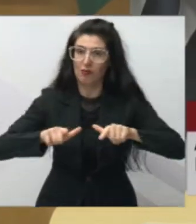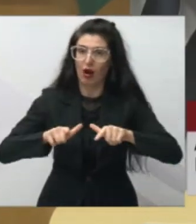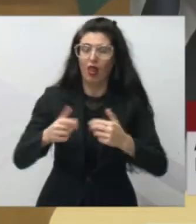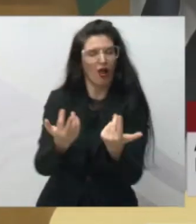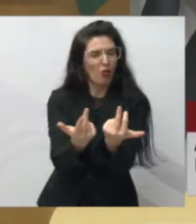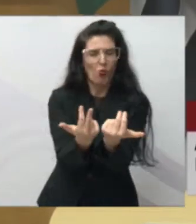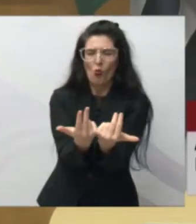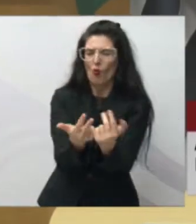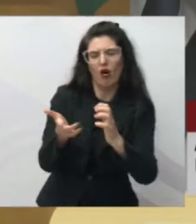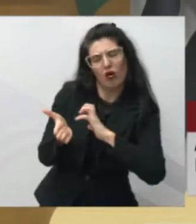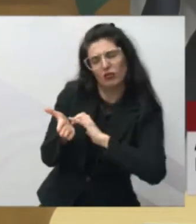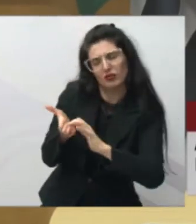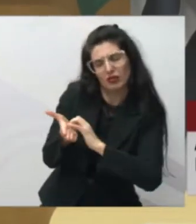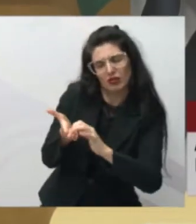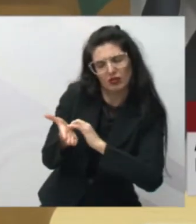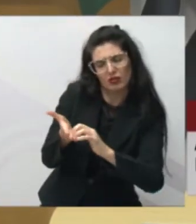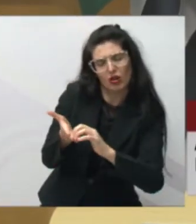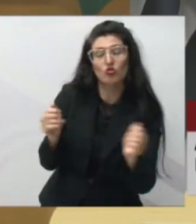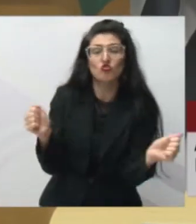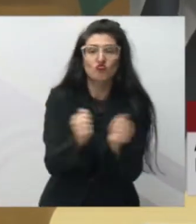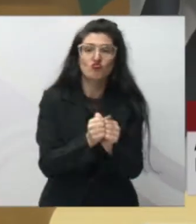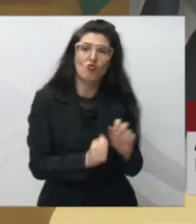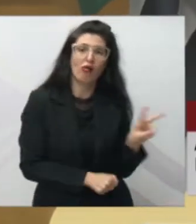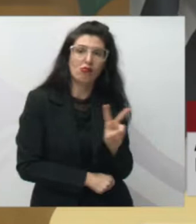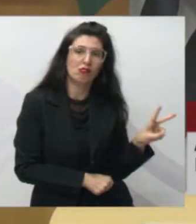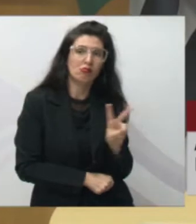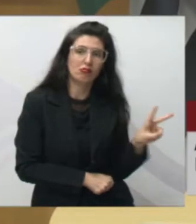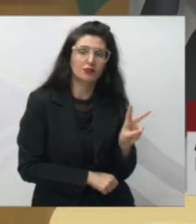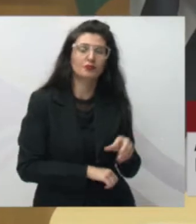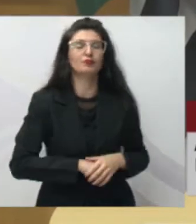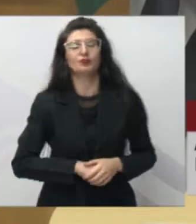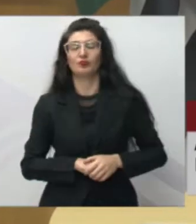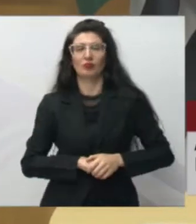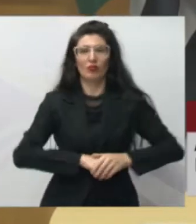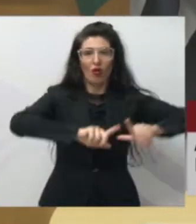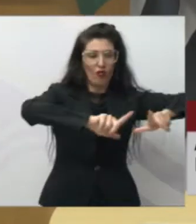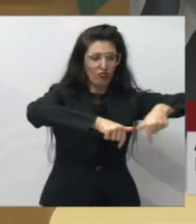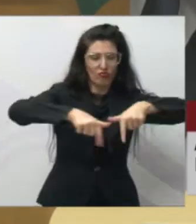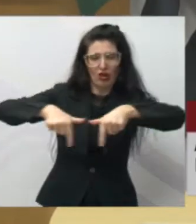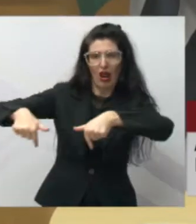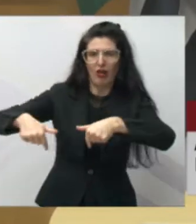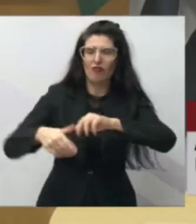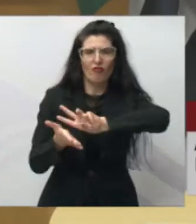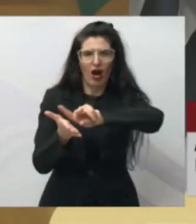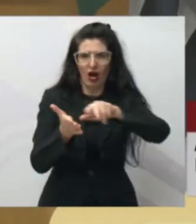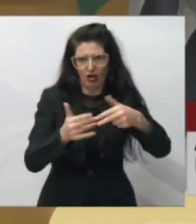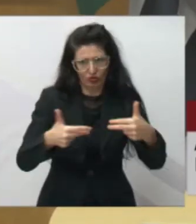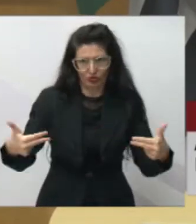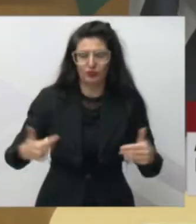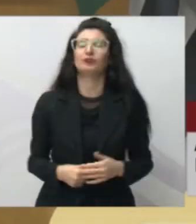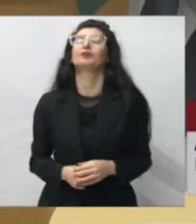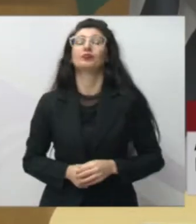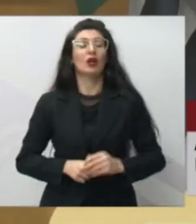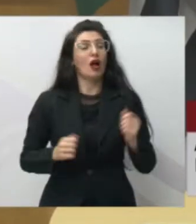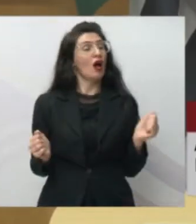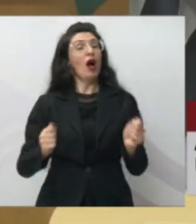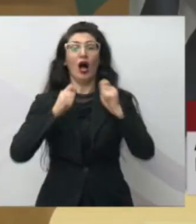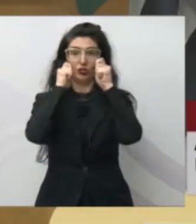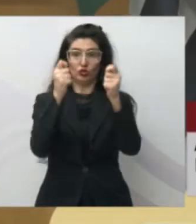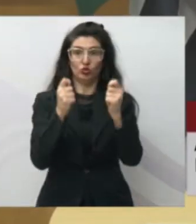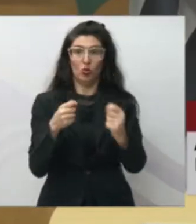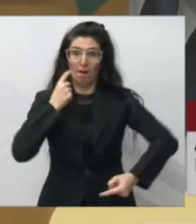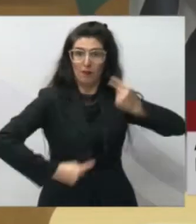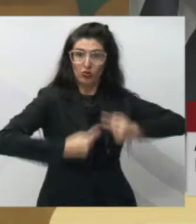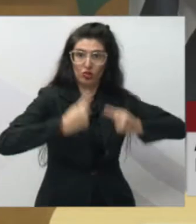constante da estrutura dos gabinetes, nos seguintes termos: assessoria política, assessor